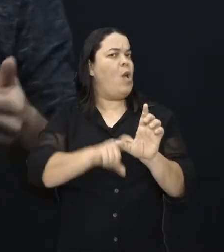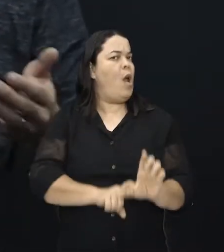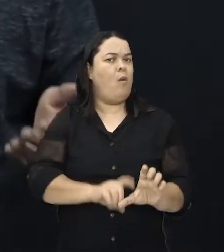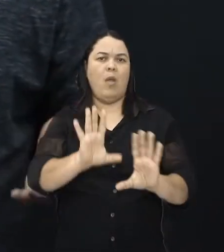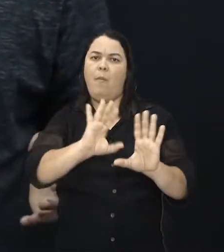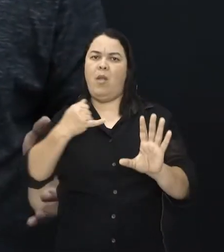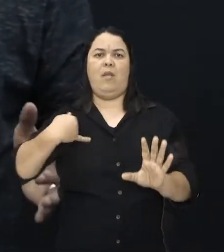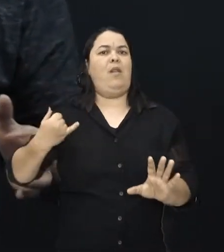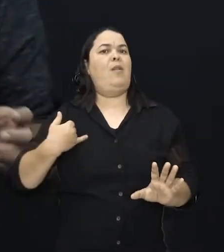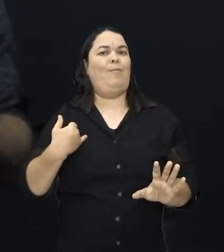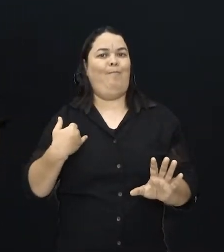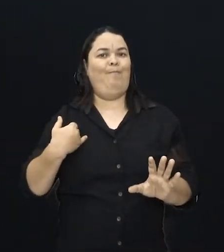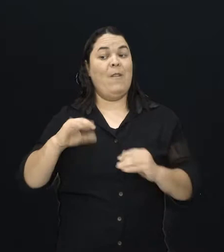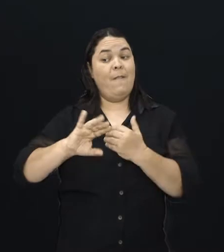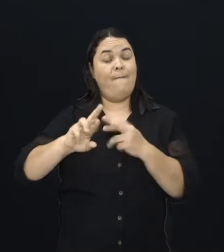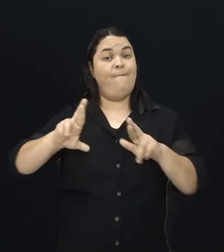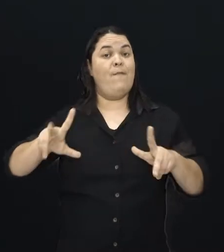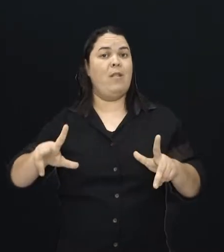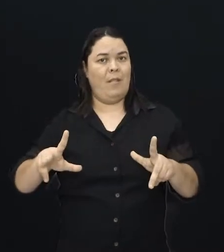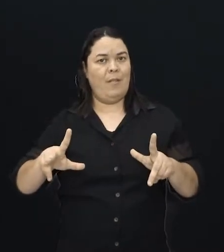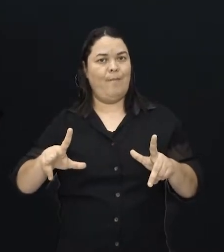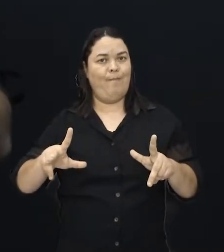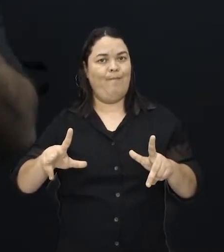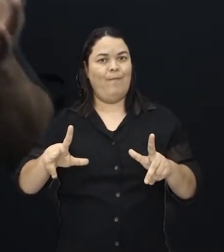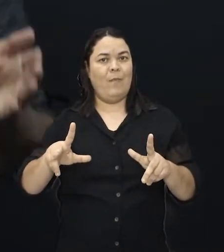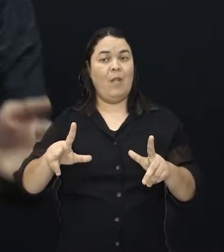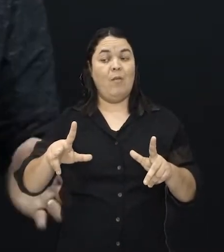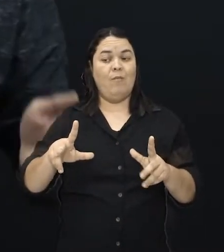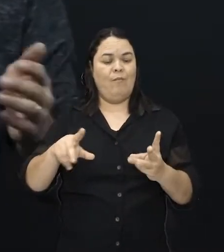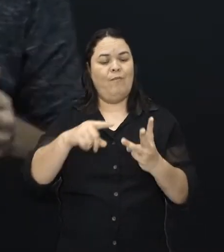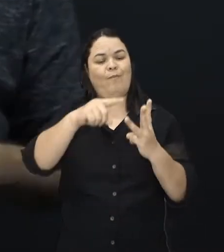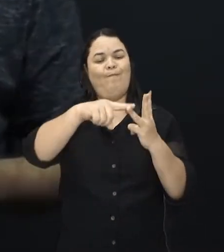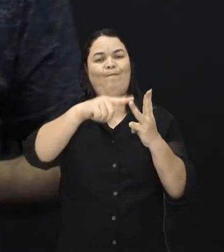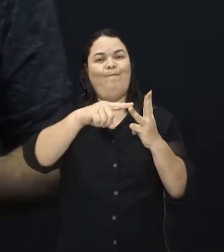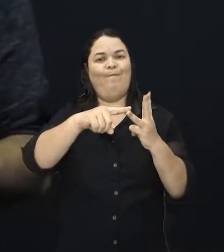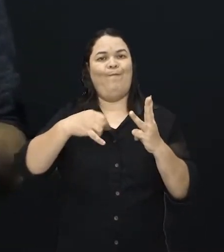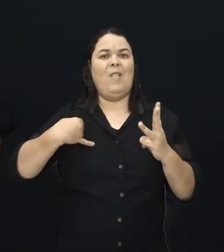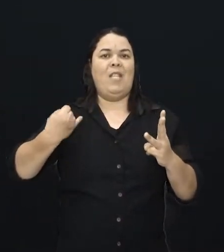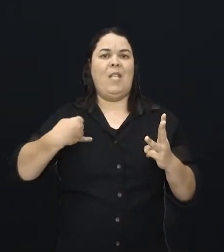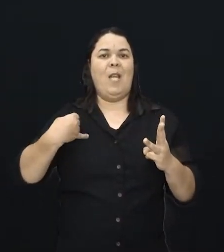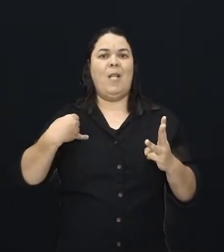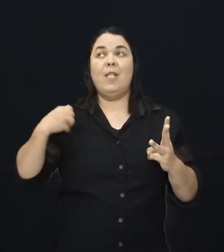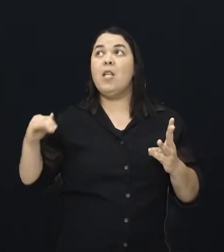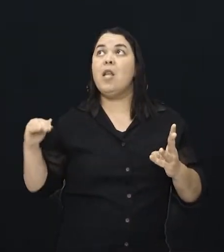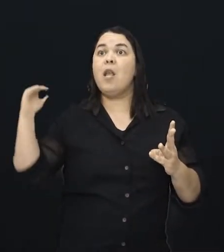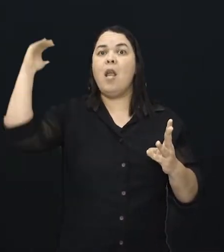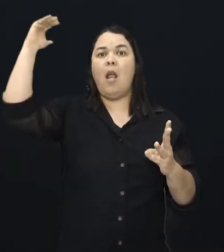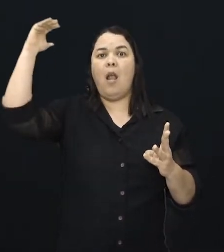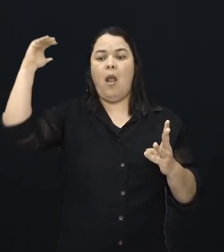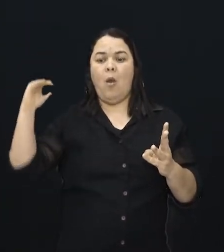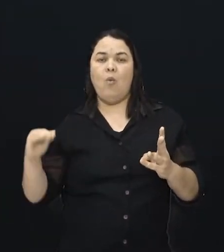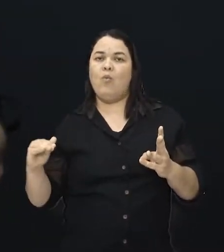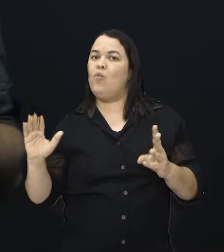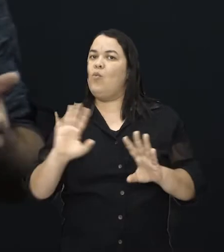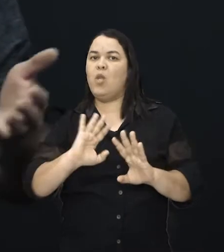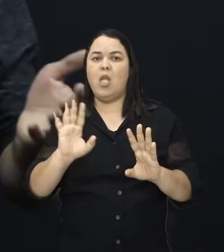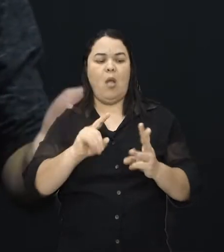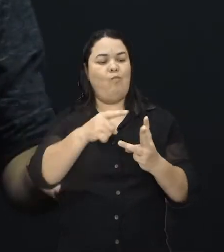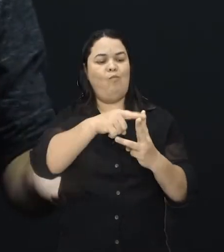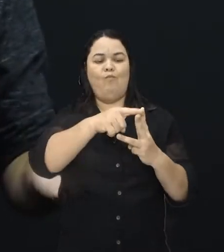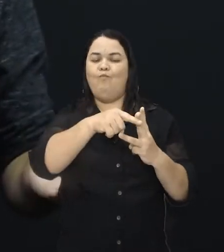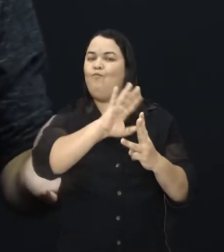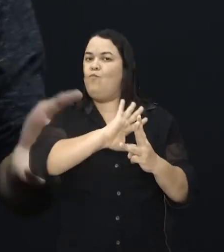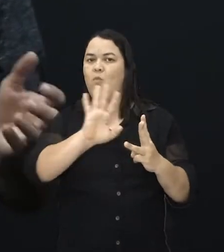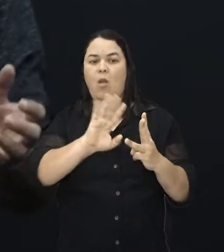idade. Sendo assim, essas duas grandezas, idade e altura, elas não são nem diretas e muito